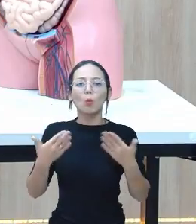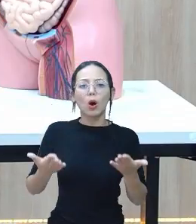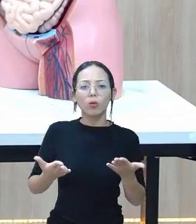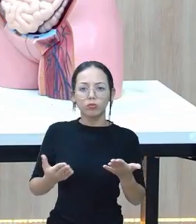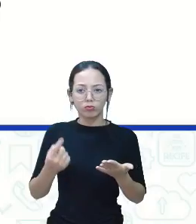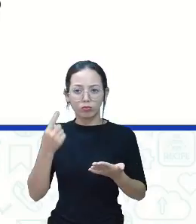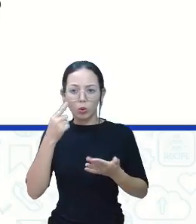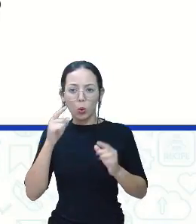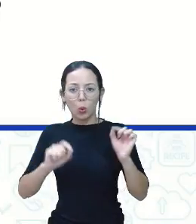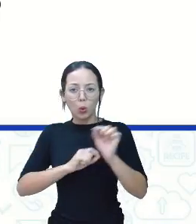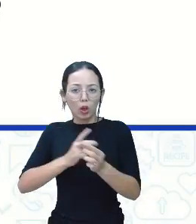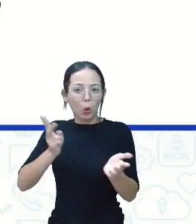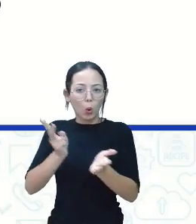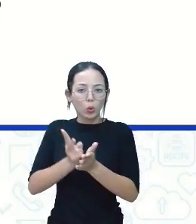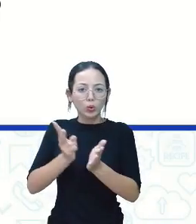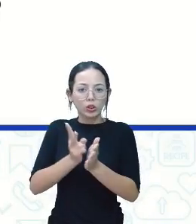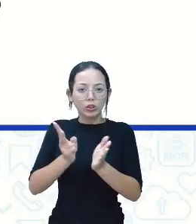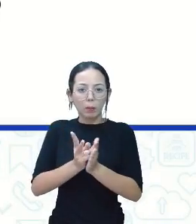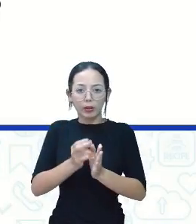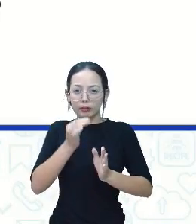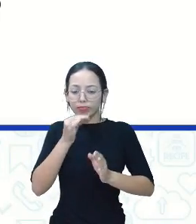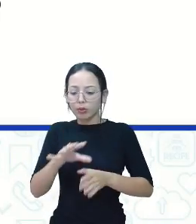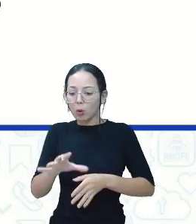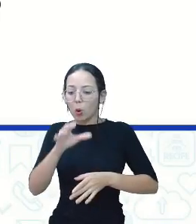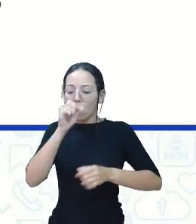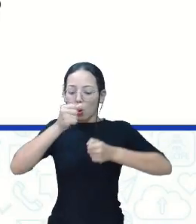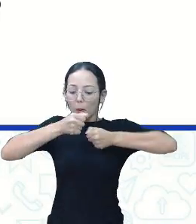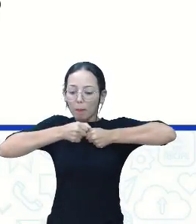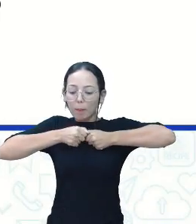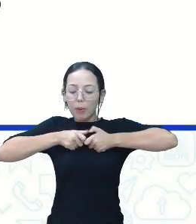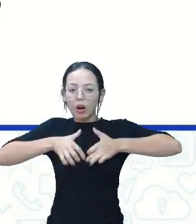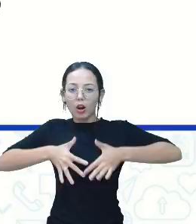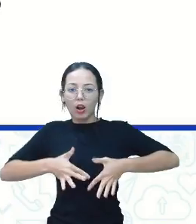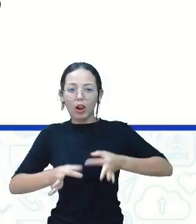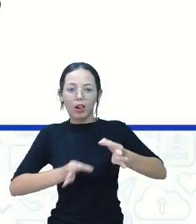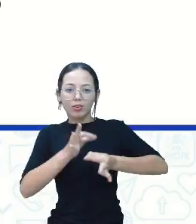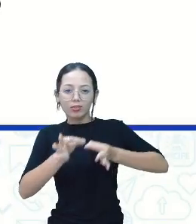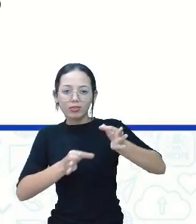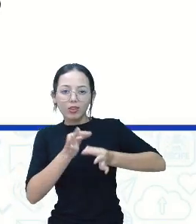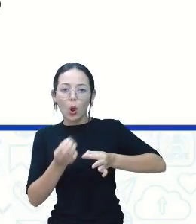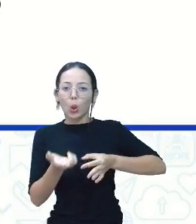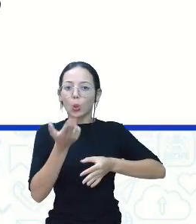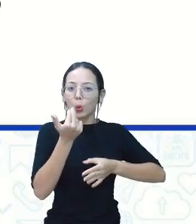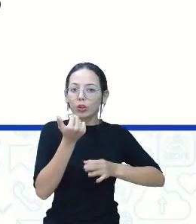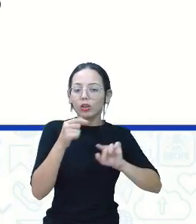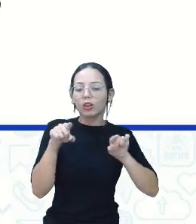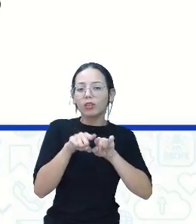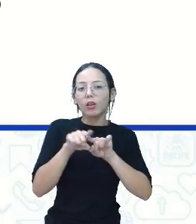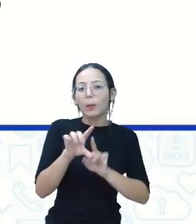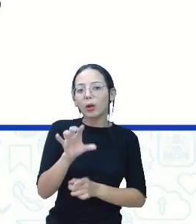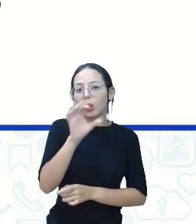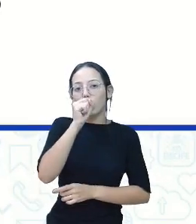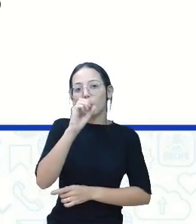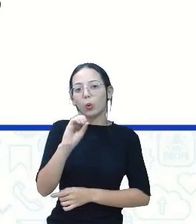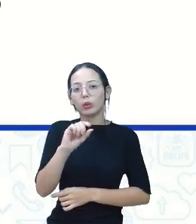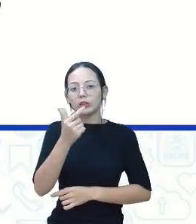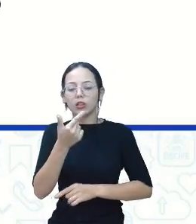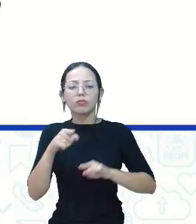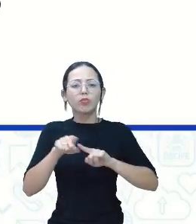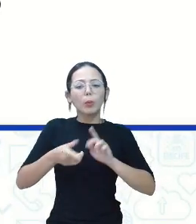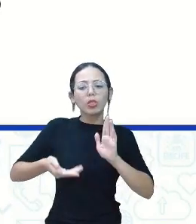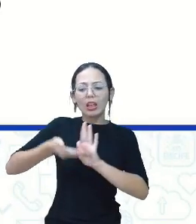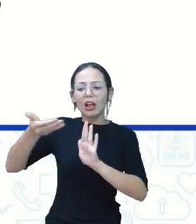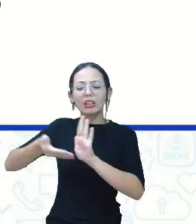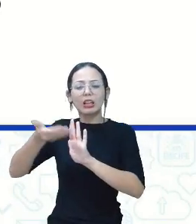Para fornecer constantemente a cada célula, além de nutrientes, o oxigênio e também remover